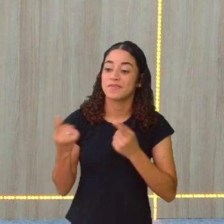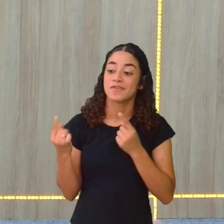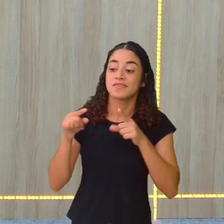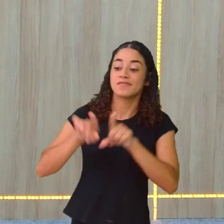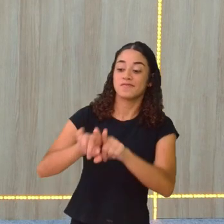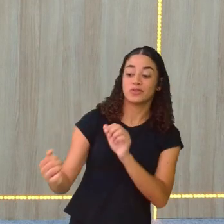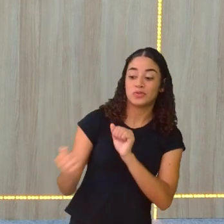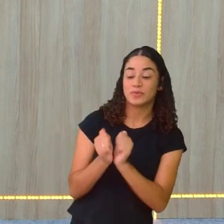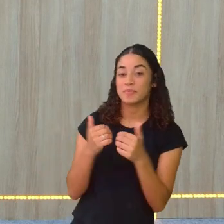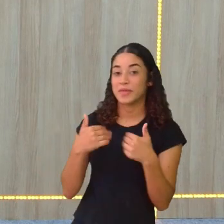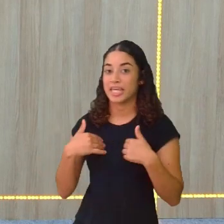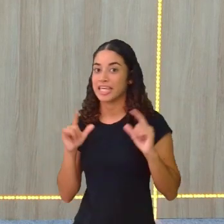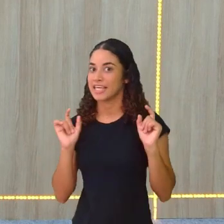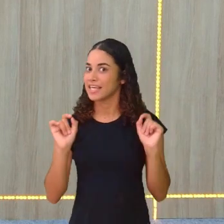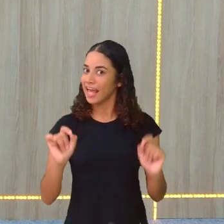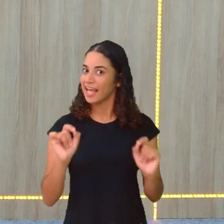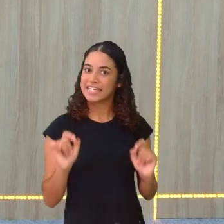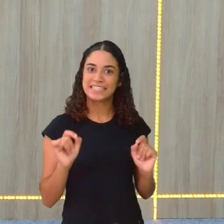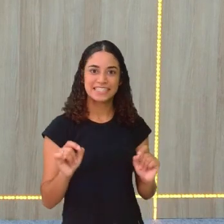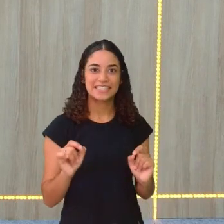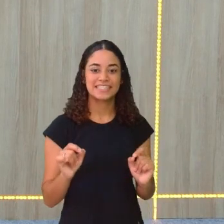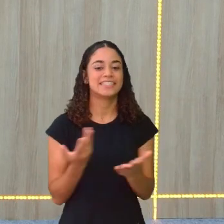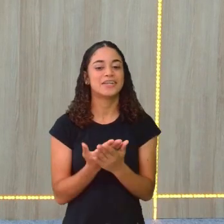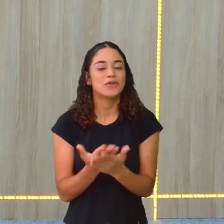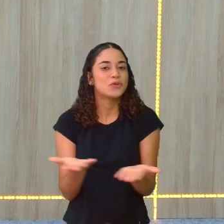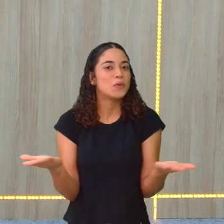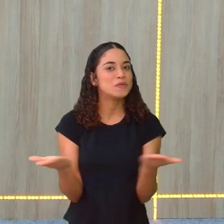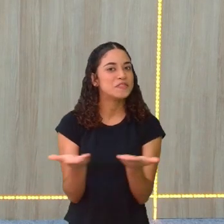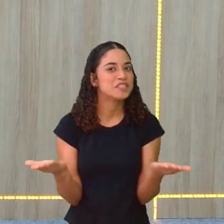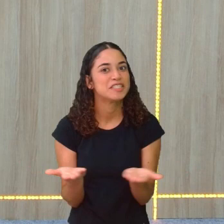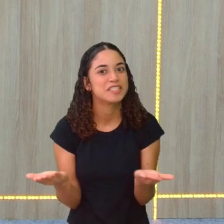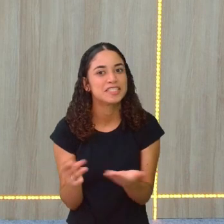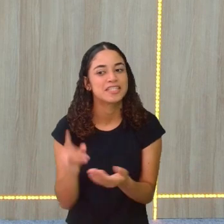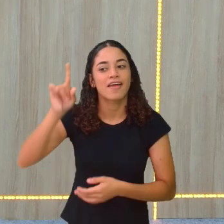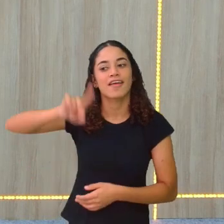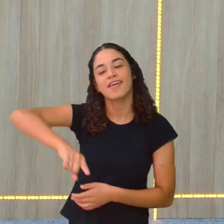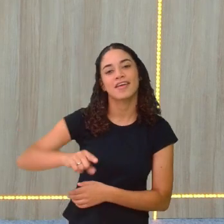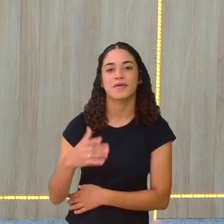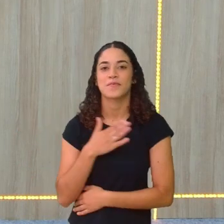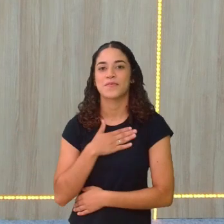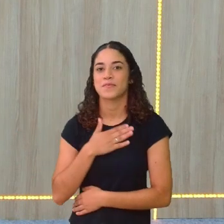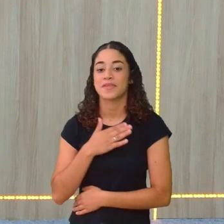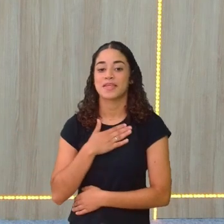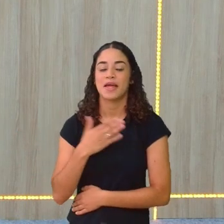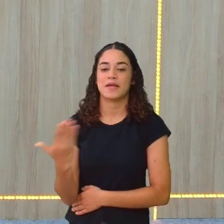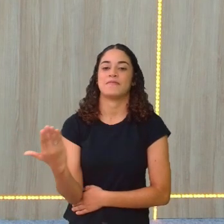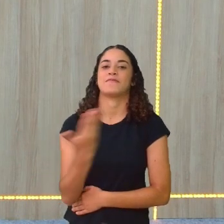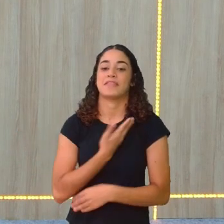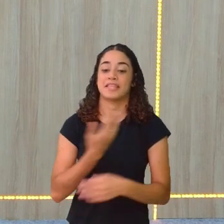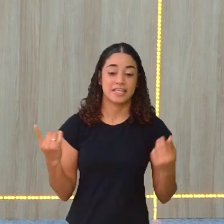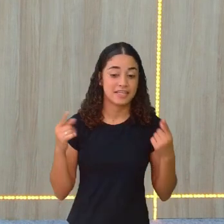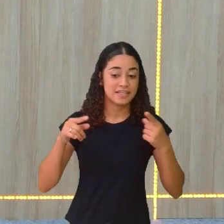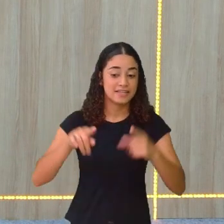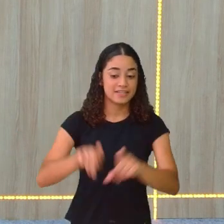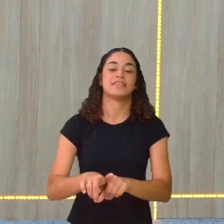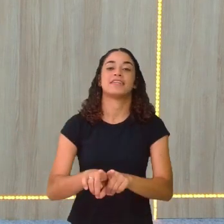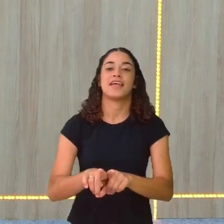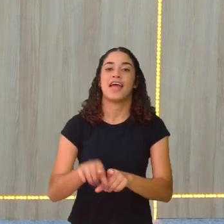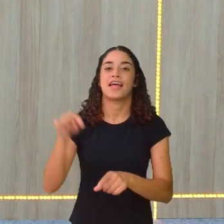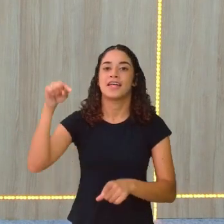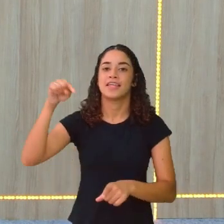acompanha também na aula de hoje a minha querida companheira aqui